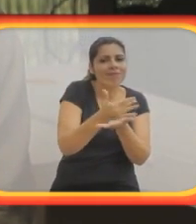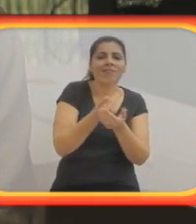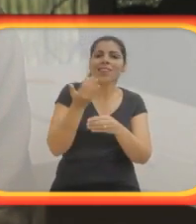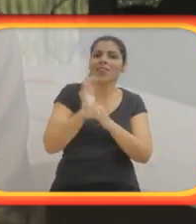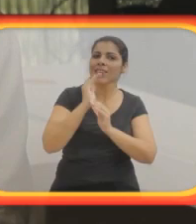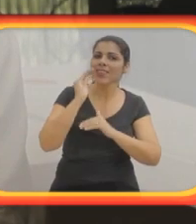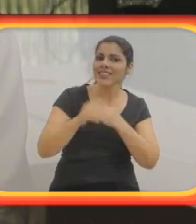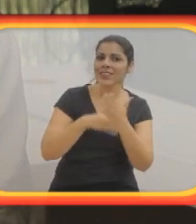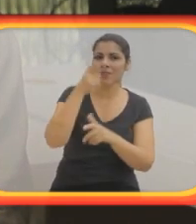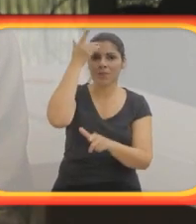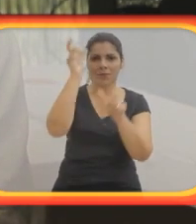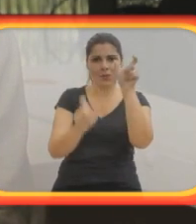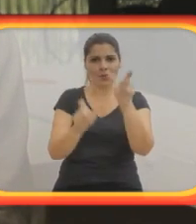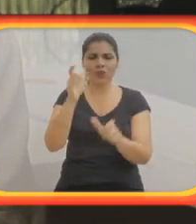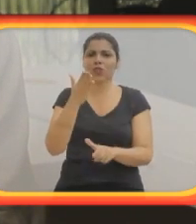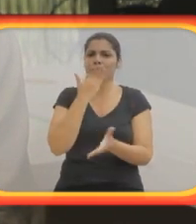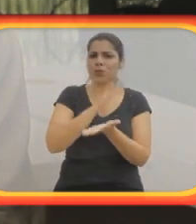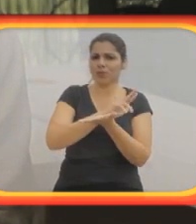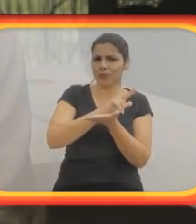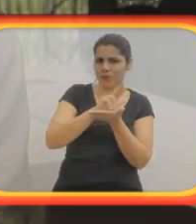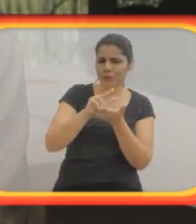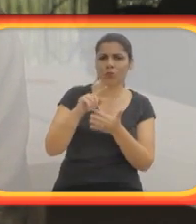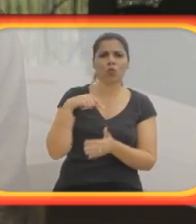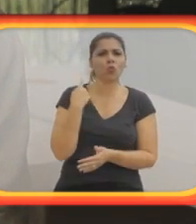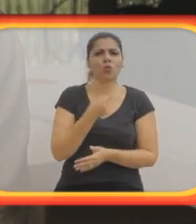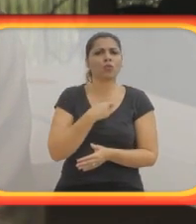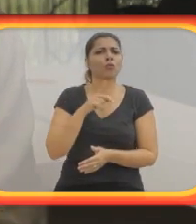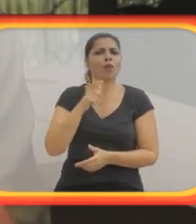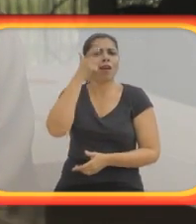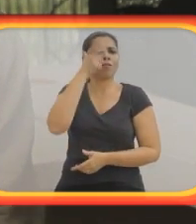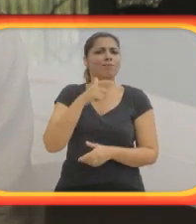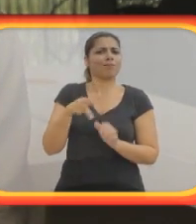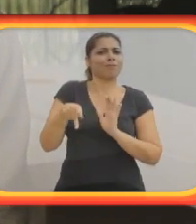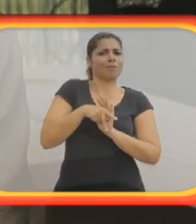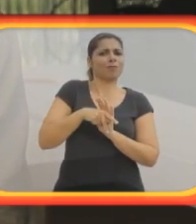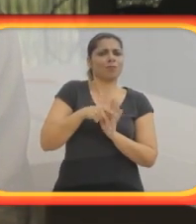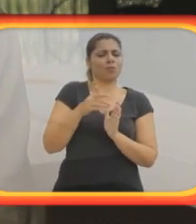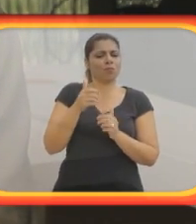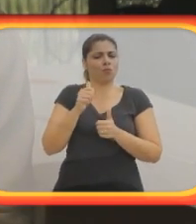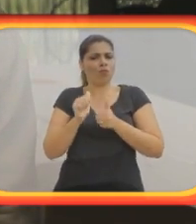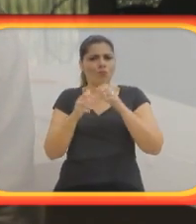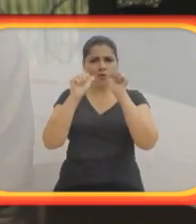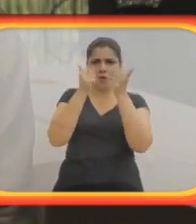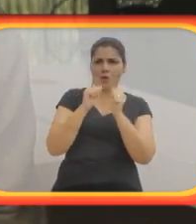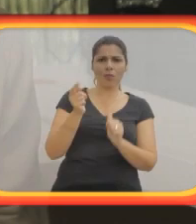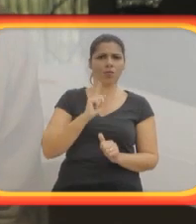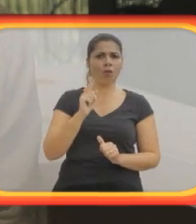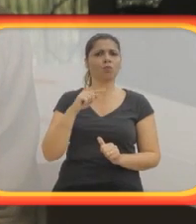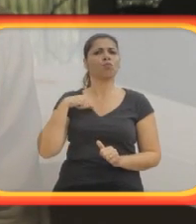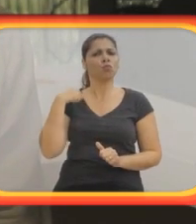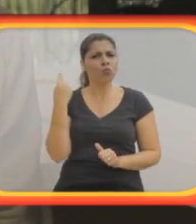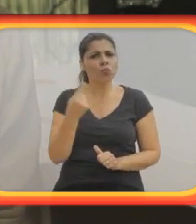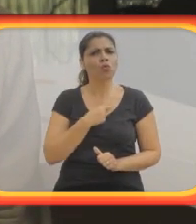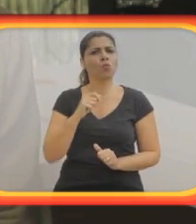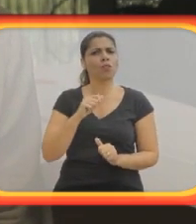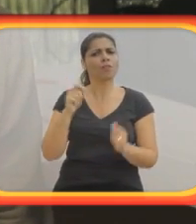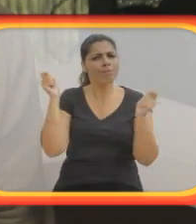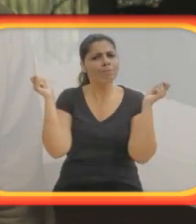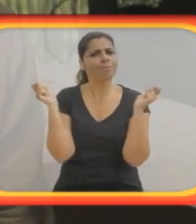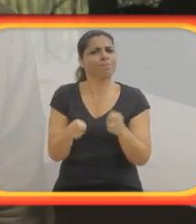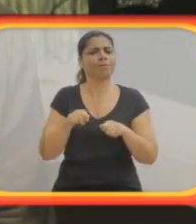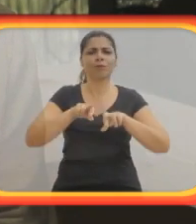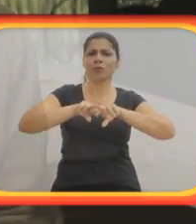sociocultural, onde você percebe, entende, acolhe e ajuda a